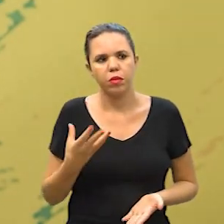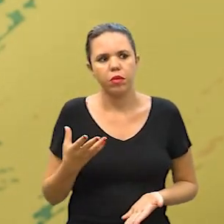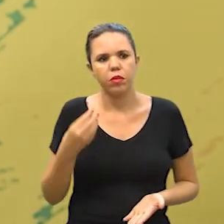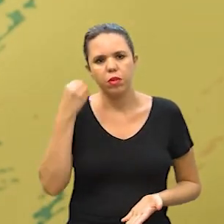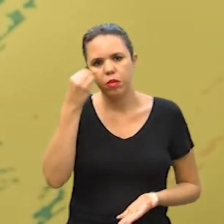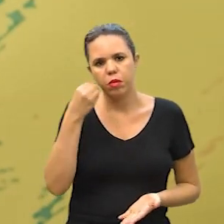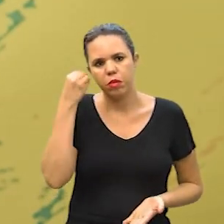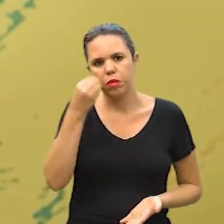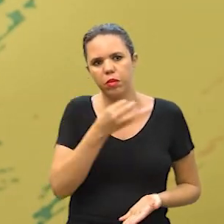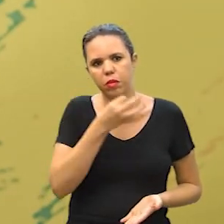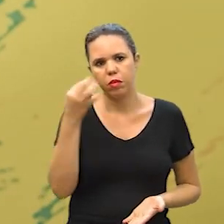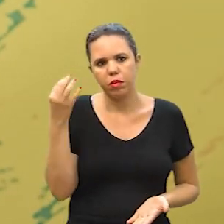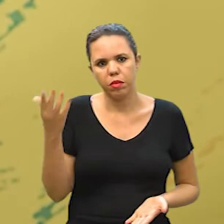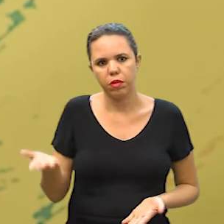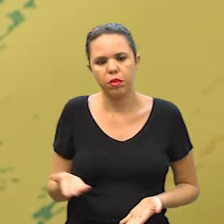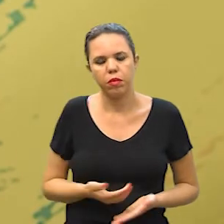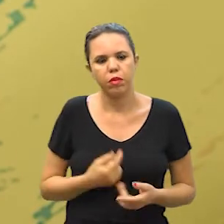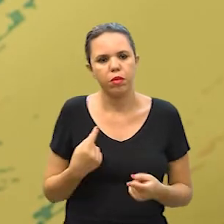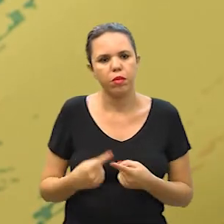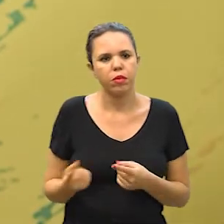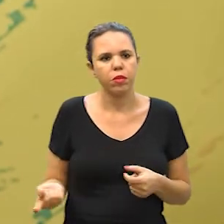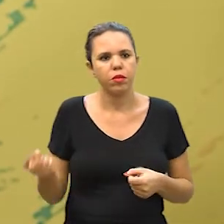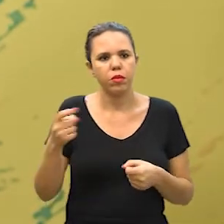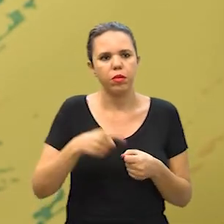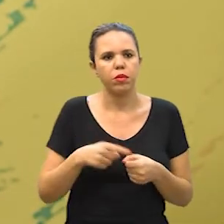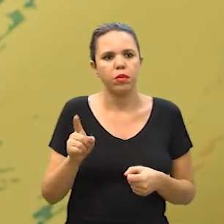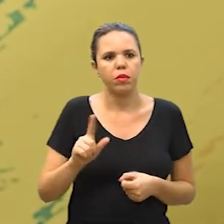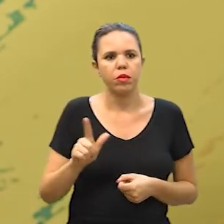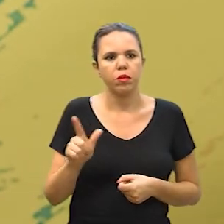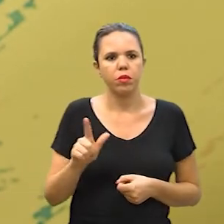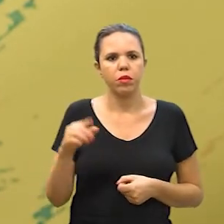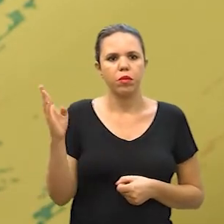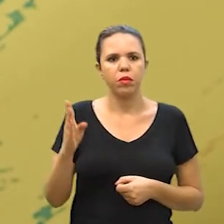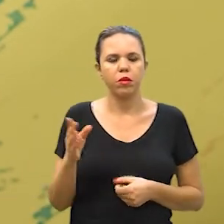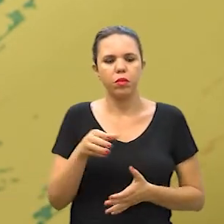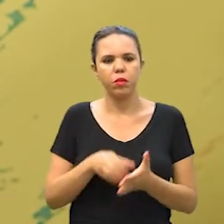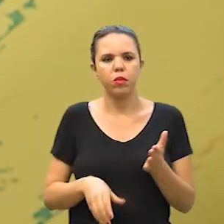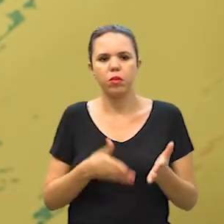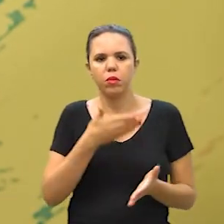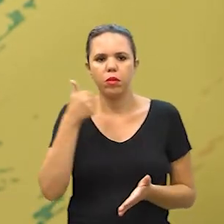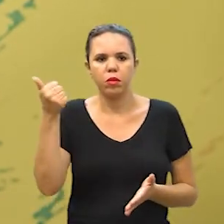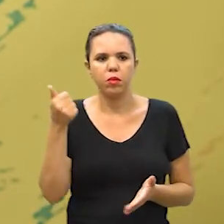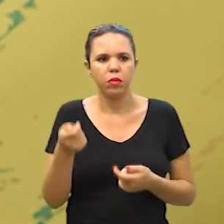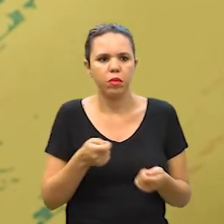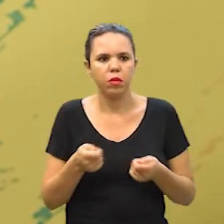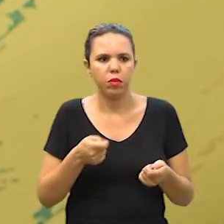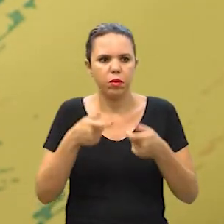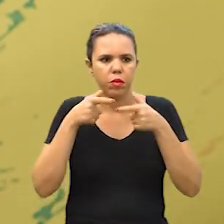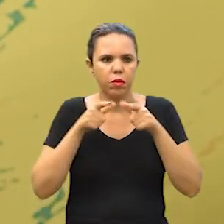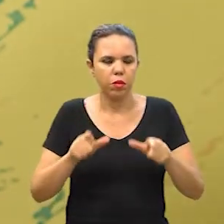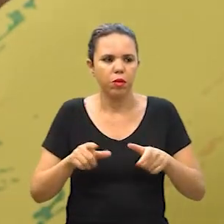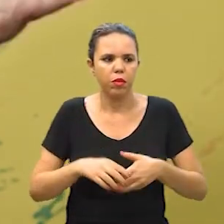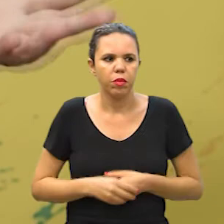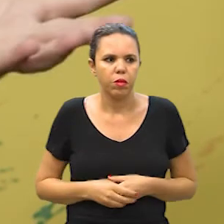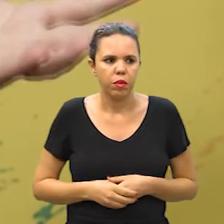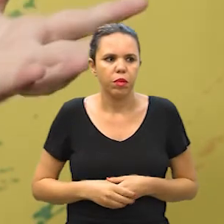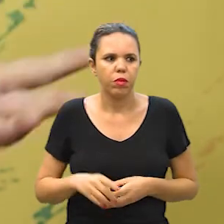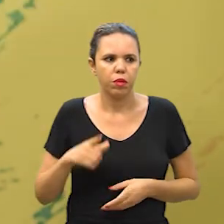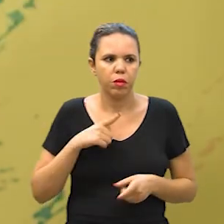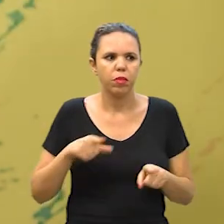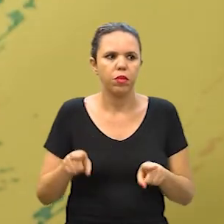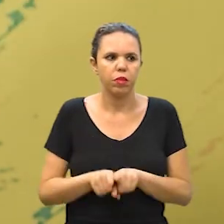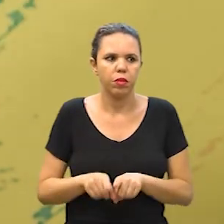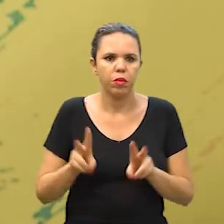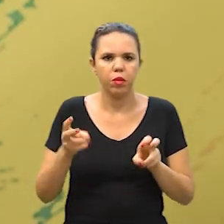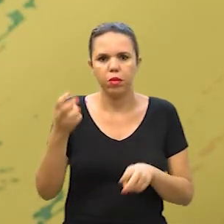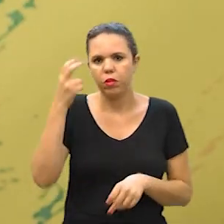baita experiência, até para voltar, logicamente, com um currículo melhor, dominando a língua, e tem também essa